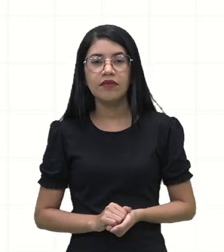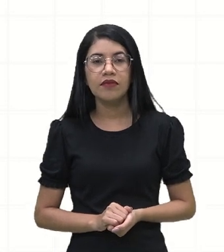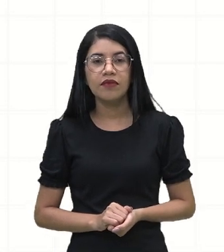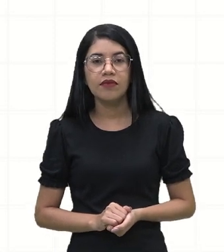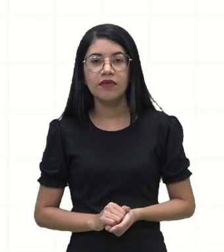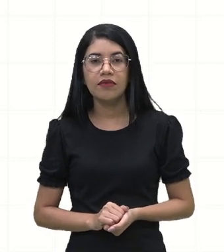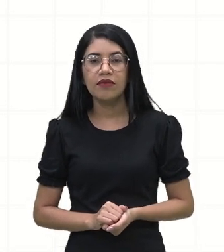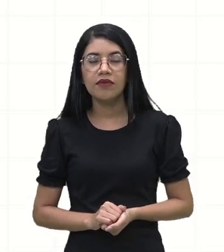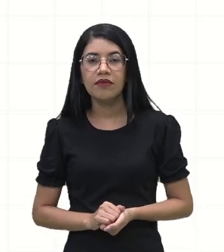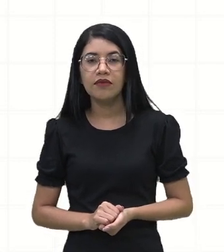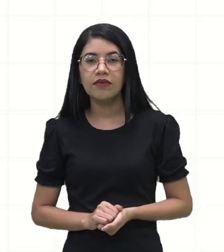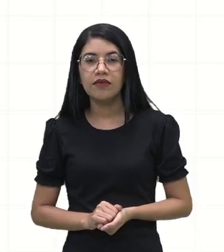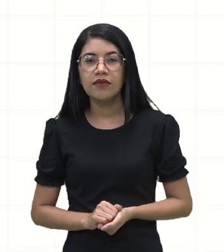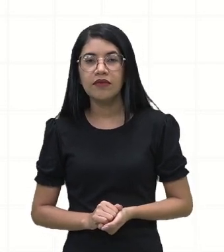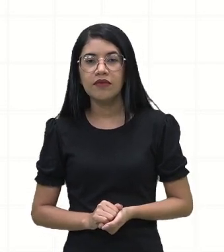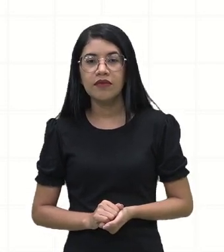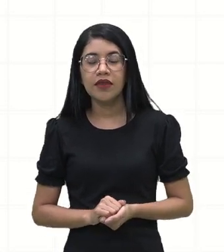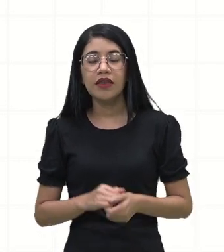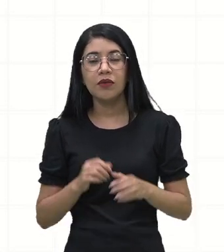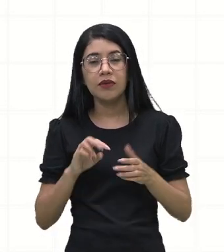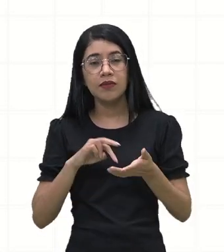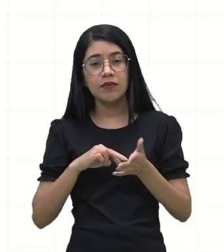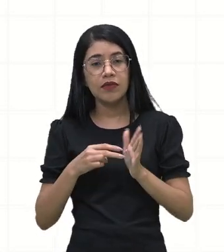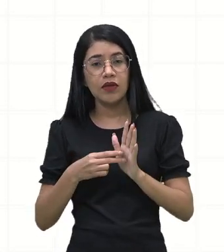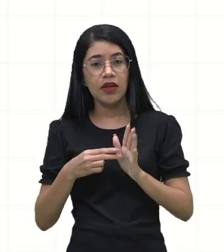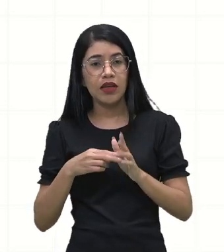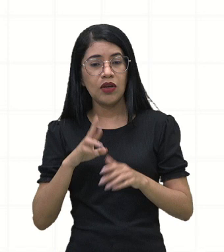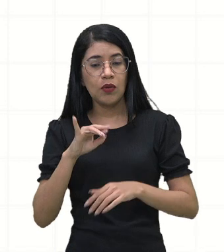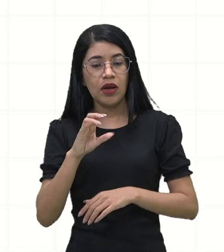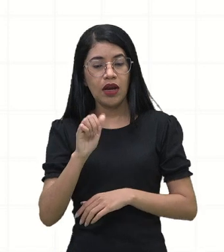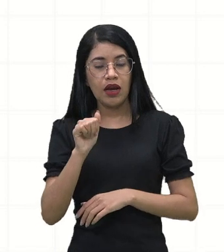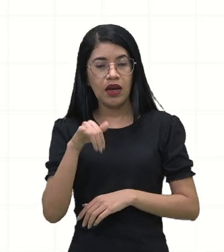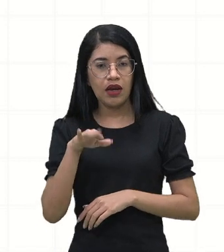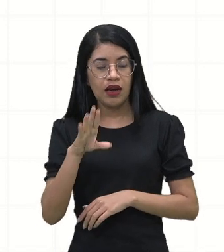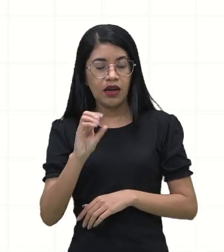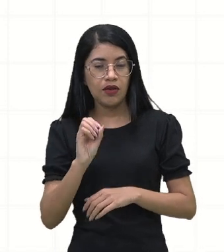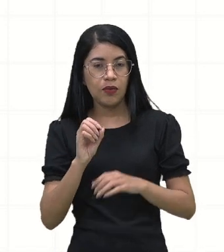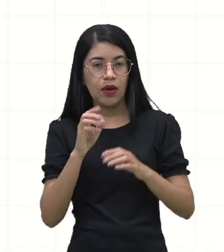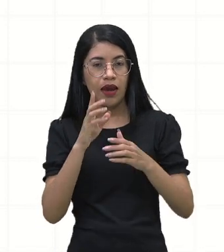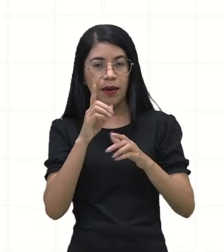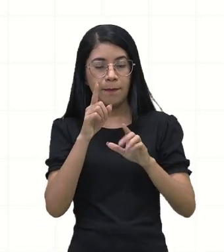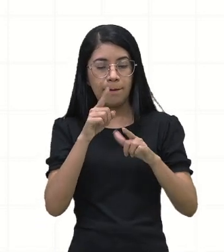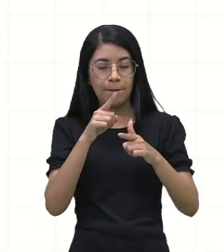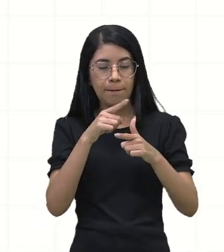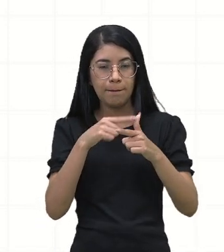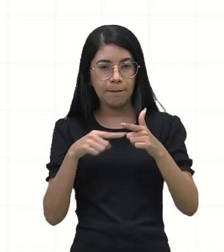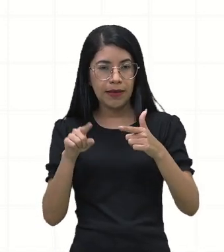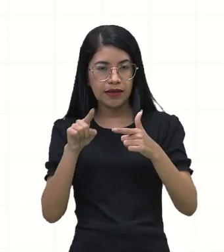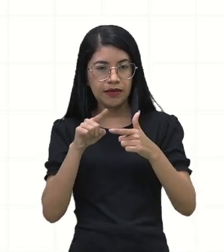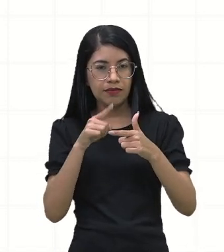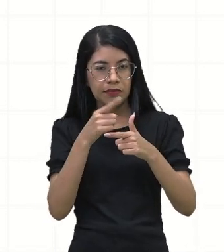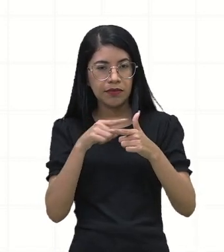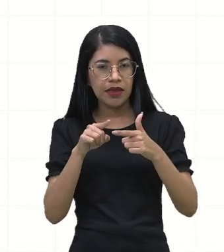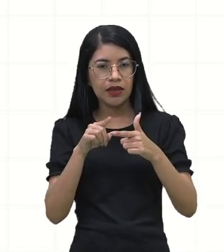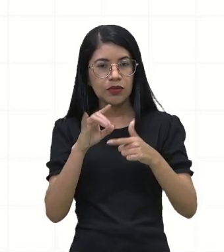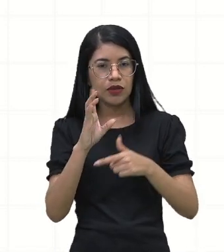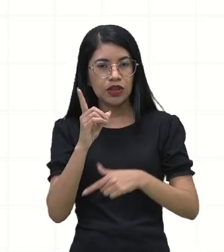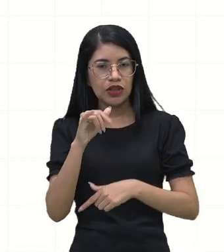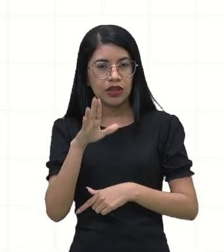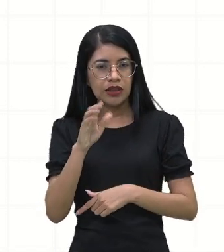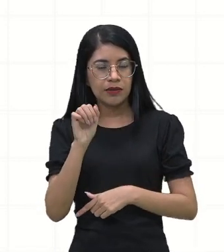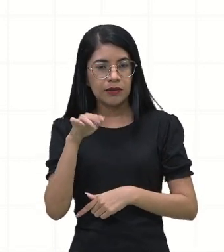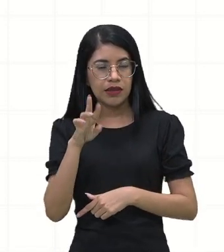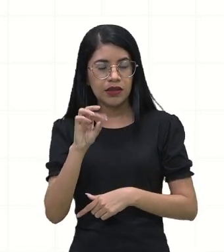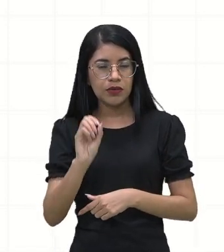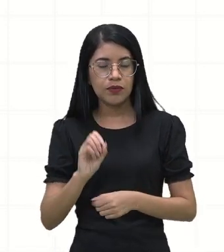Né? Então, o raio é a metade do diâmetro, tá? Para lembrar. E aí nós voltamos aqui para o